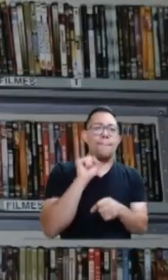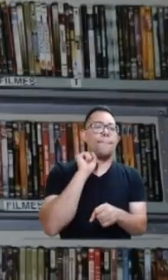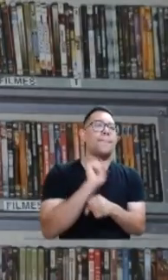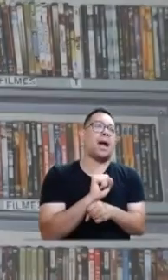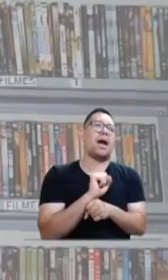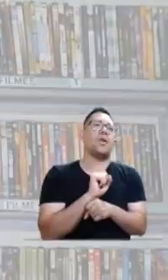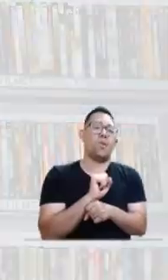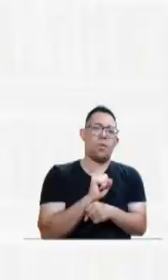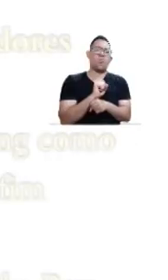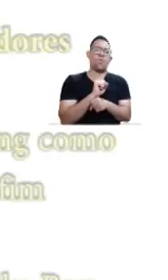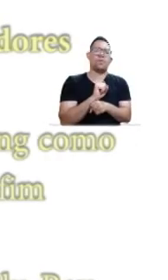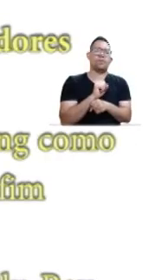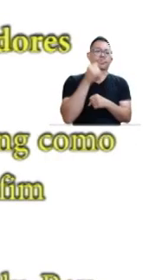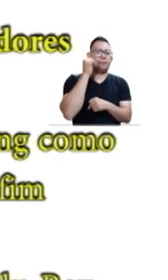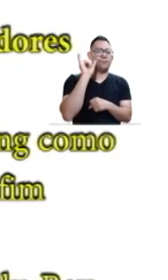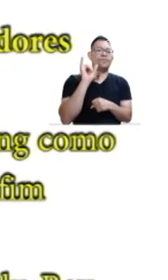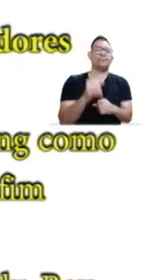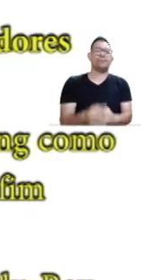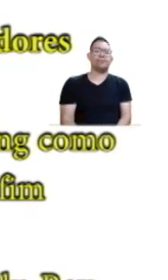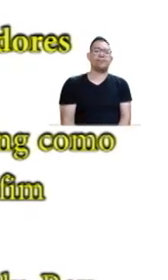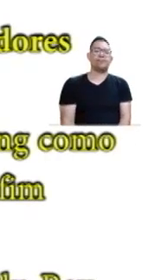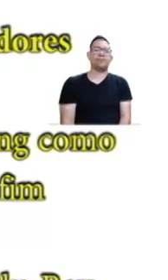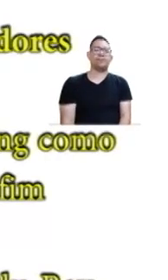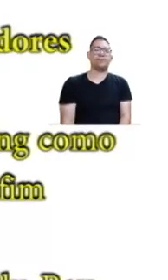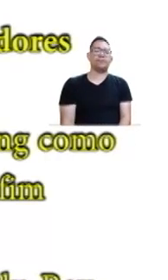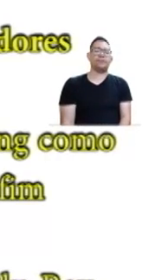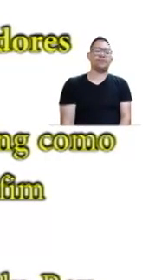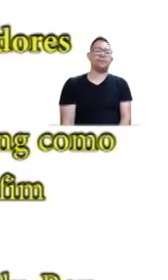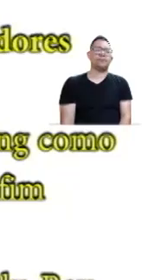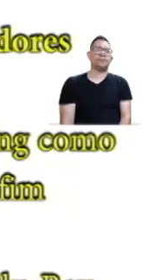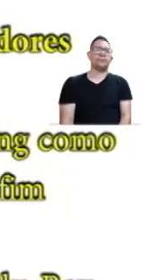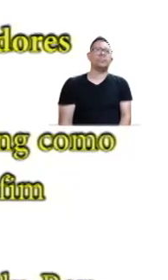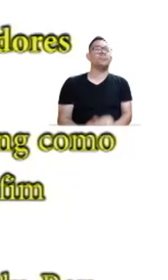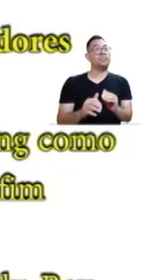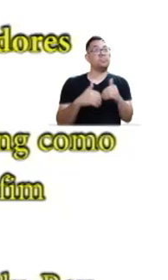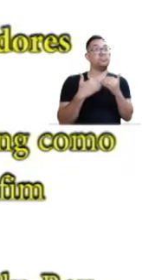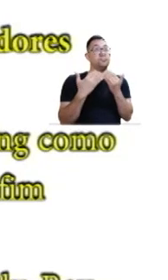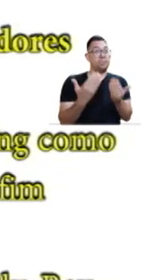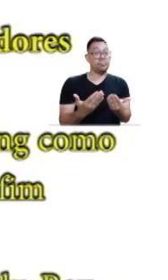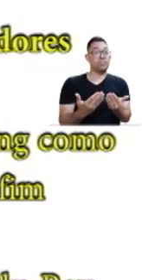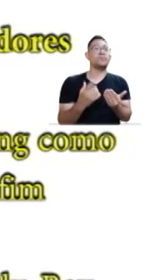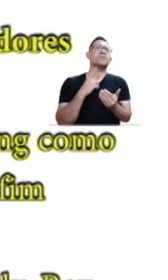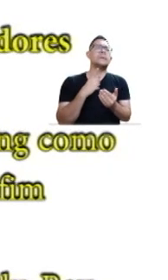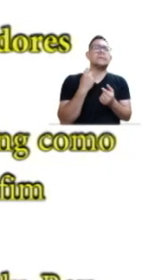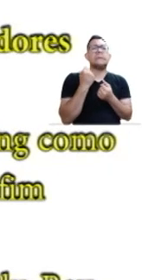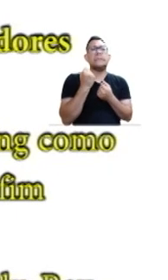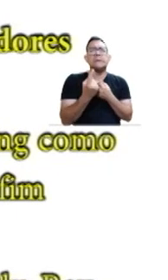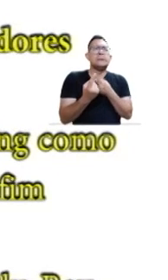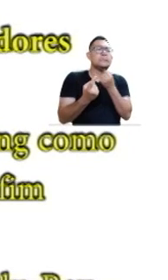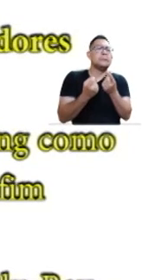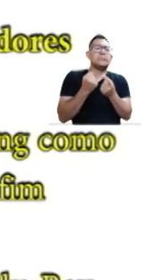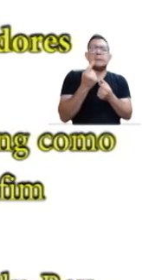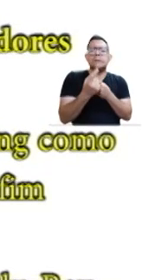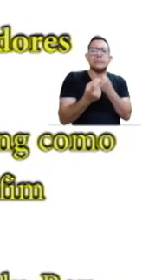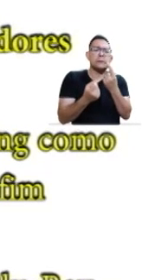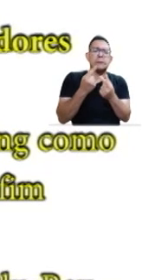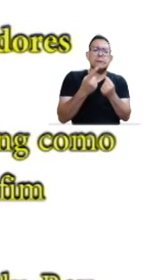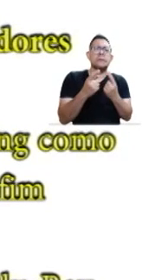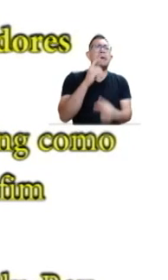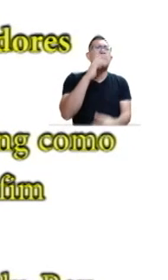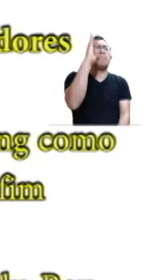parando de distribuir seus filmes em mídias físicas. Desse modo, ainda restam